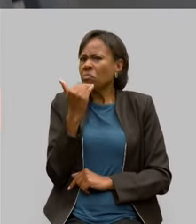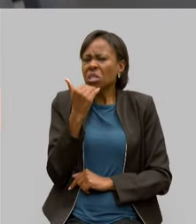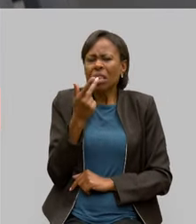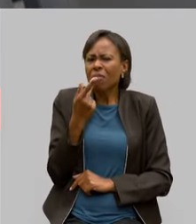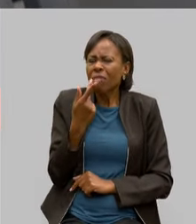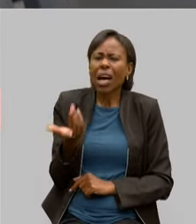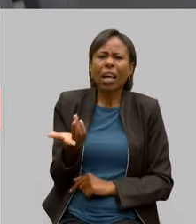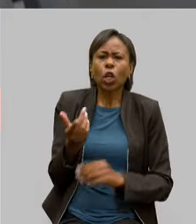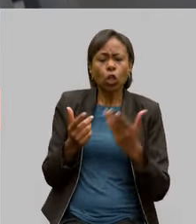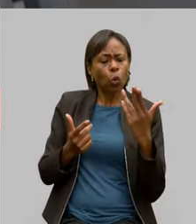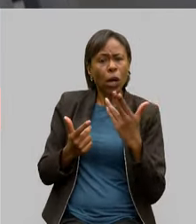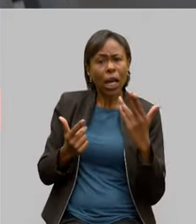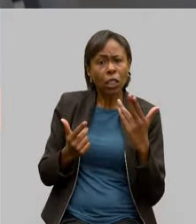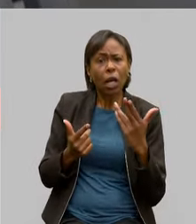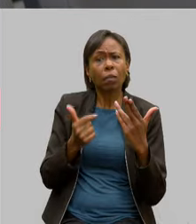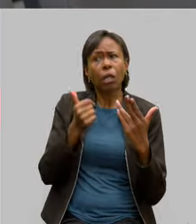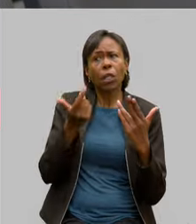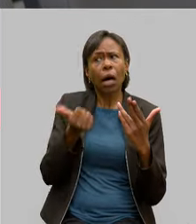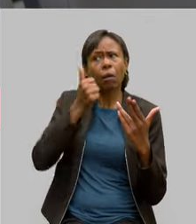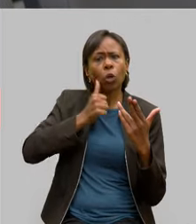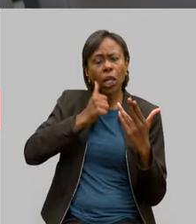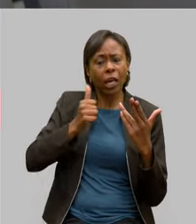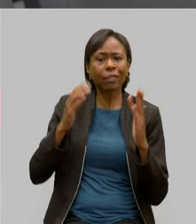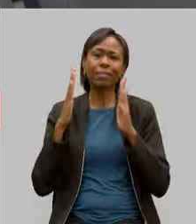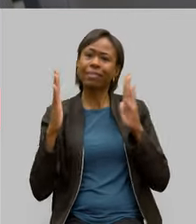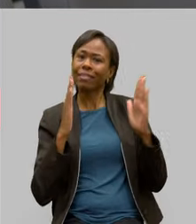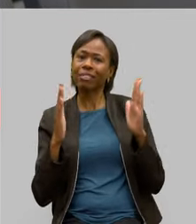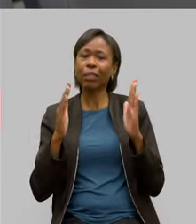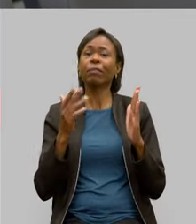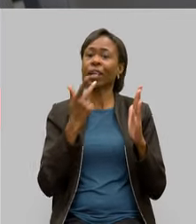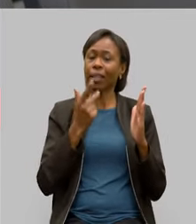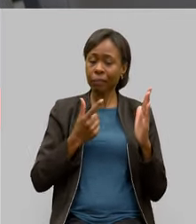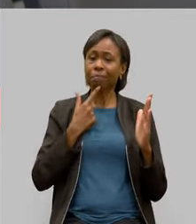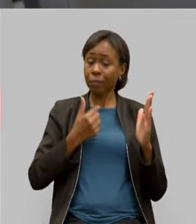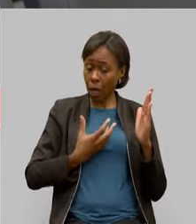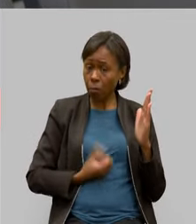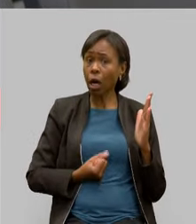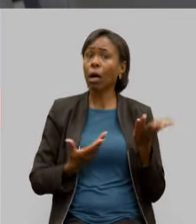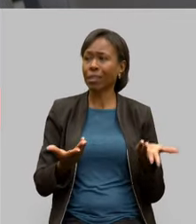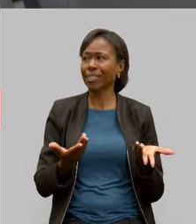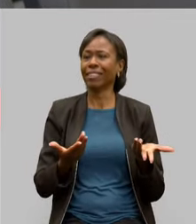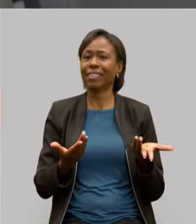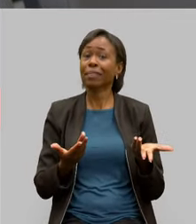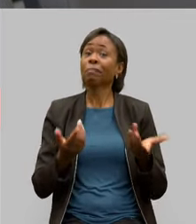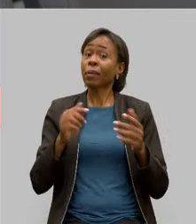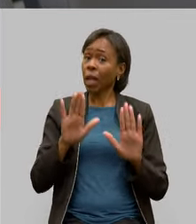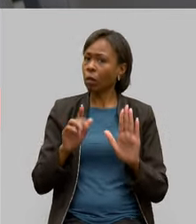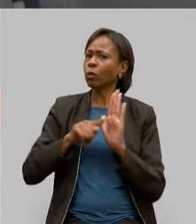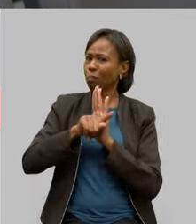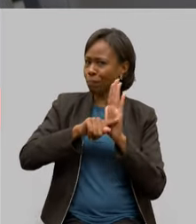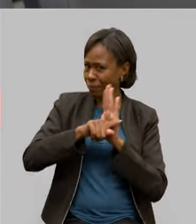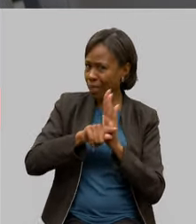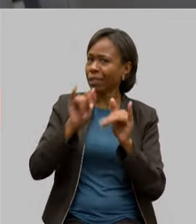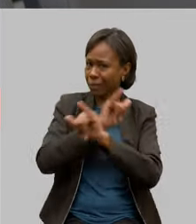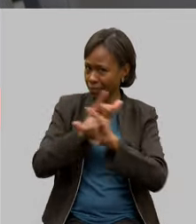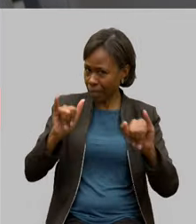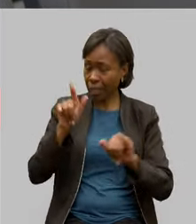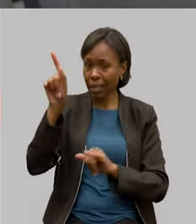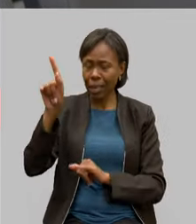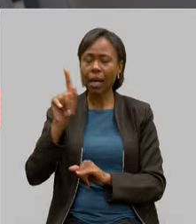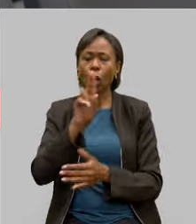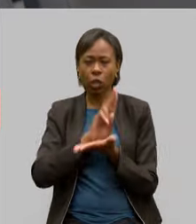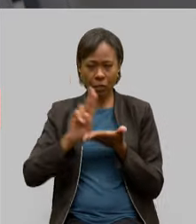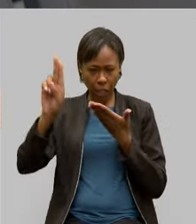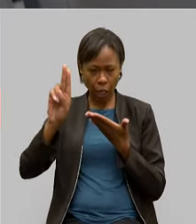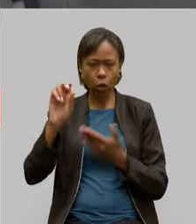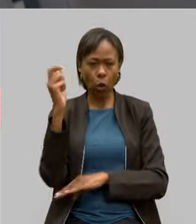o uso do canabidiol na mulher na menopausa E aí eu quero trazer um dado específico de pesquisa a Universidade Federal do Rio Grande do Sul